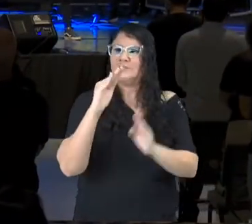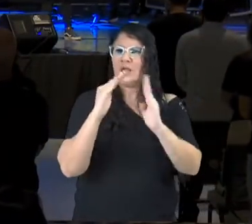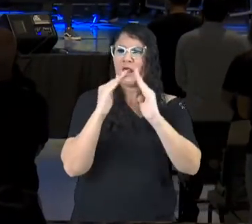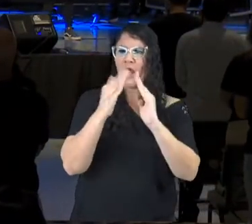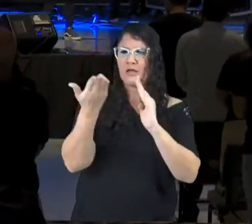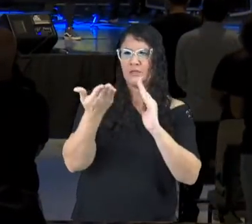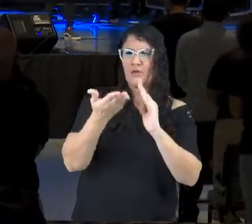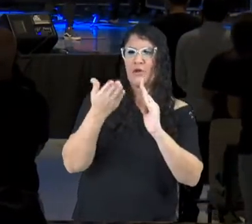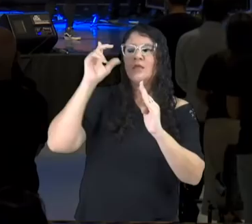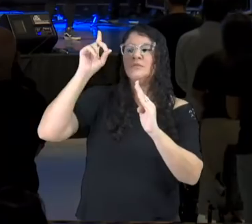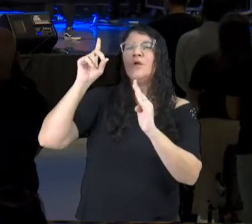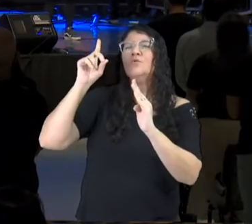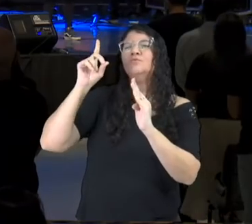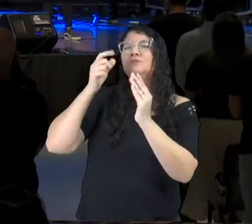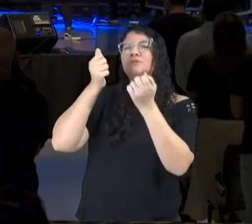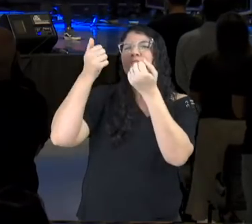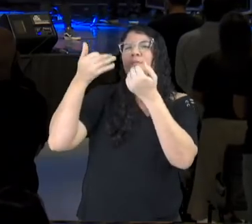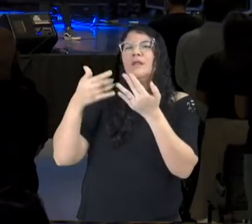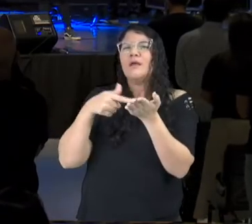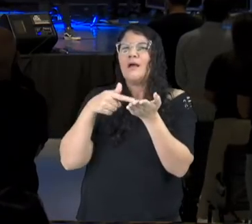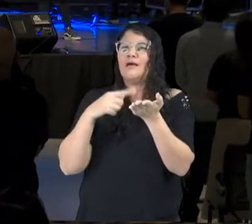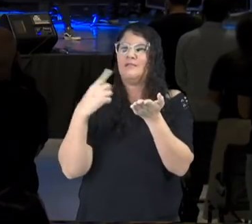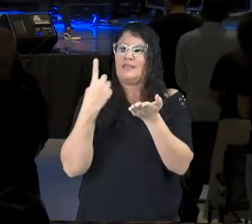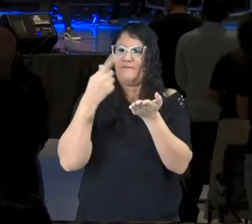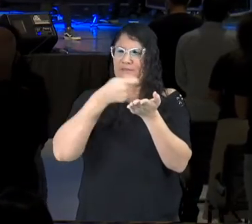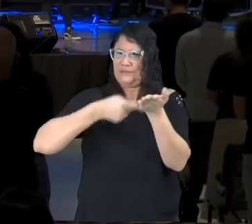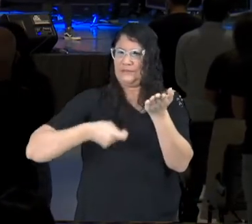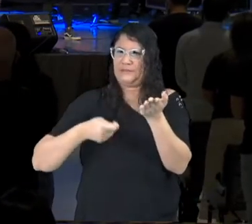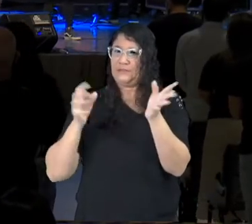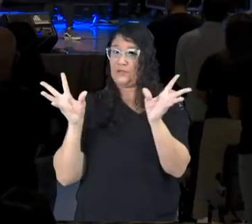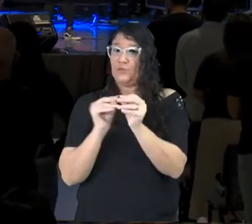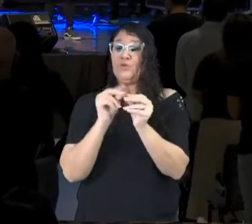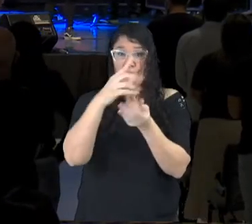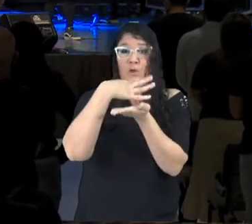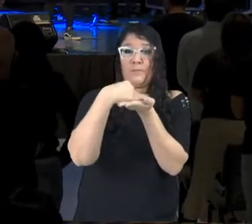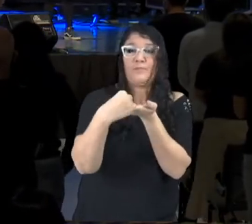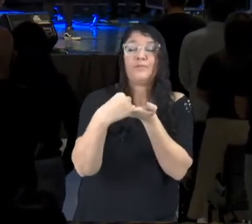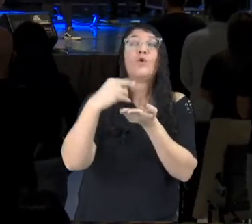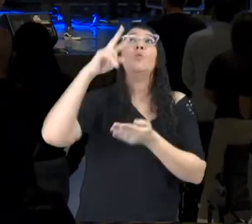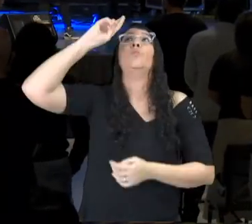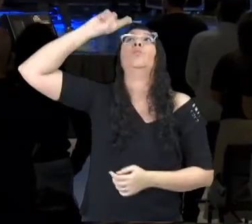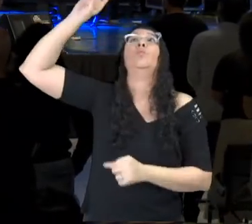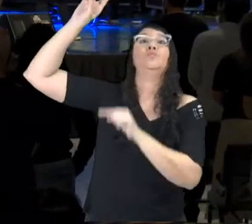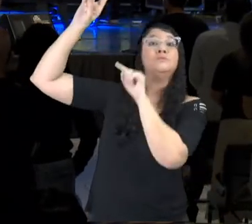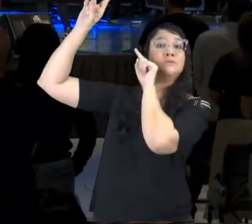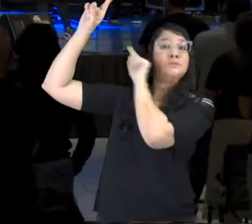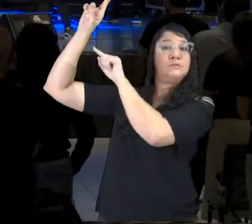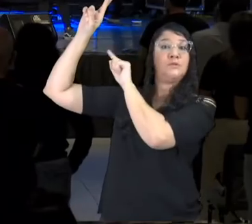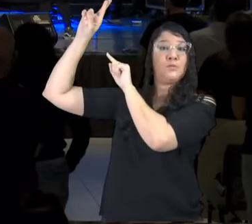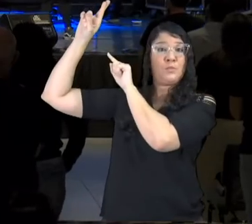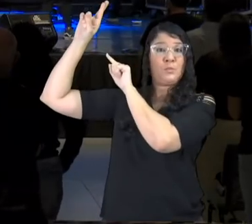Ele conclui dizendo assim: o Senhor, repita comigo, o Senhor